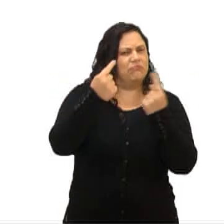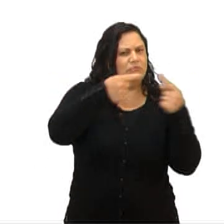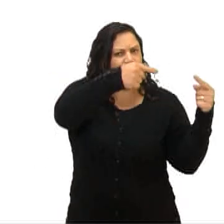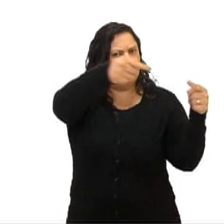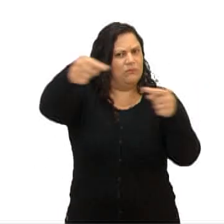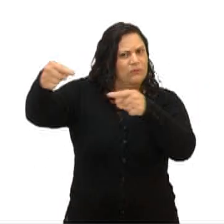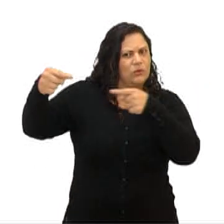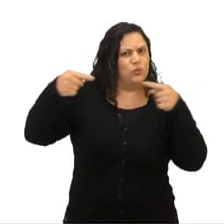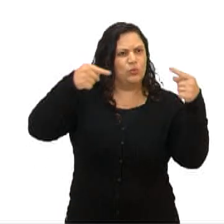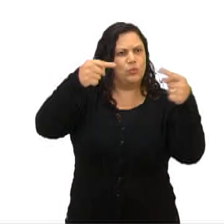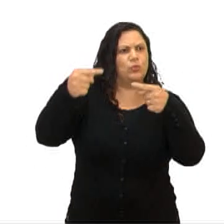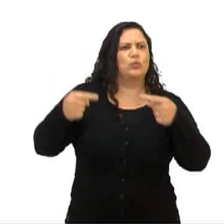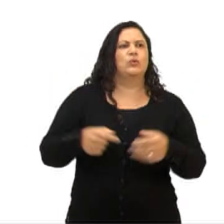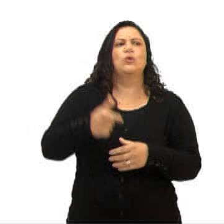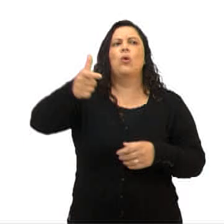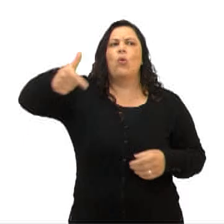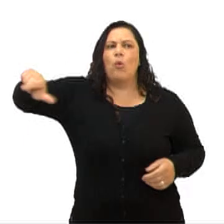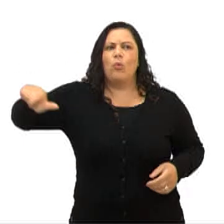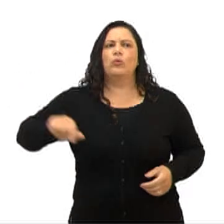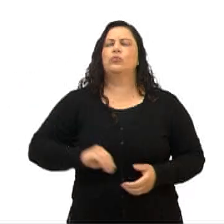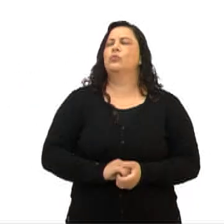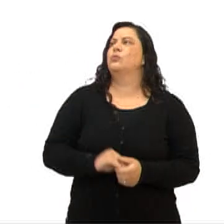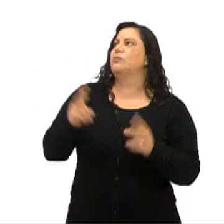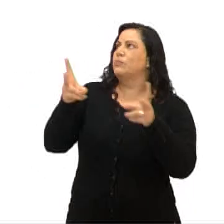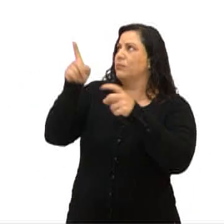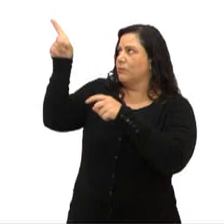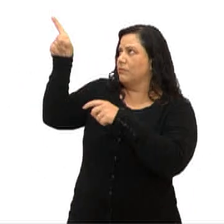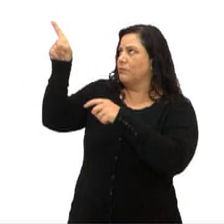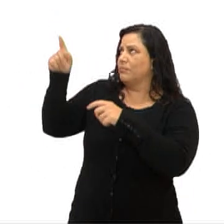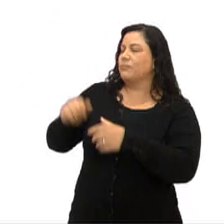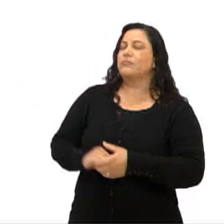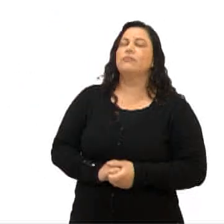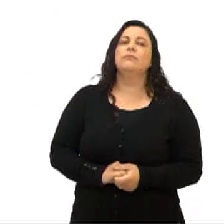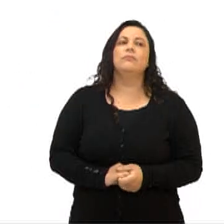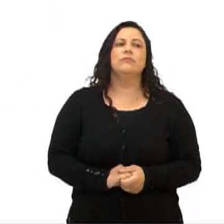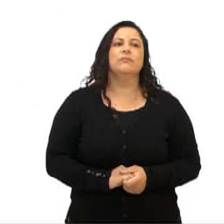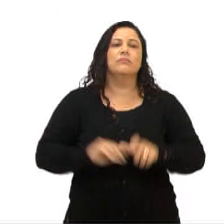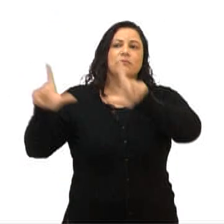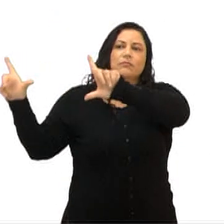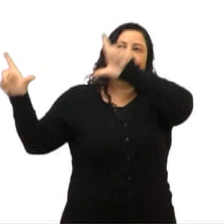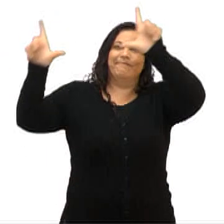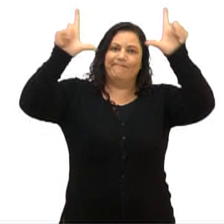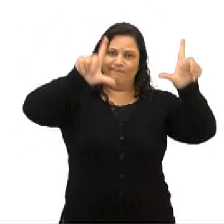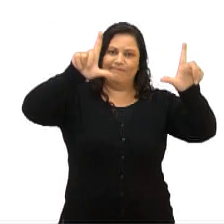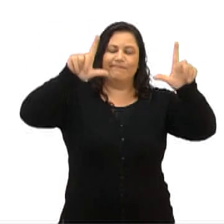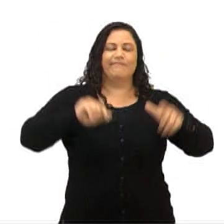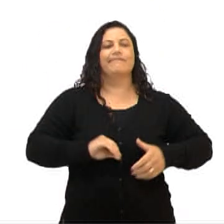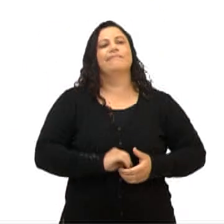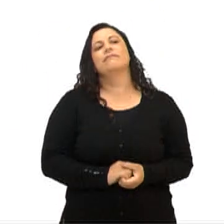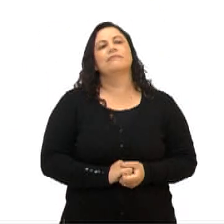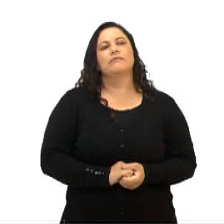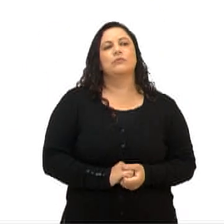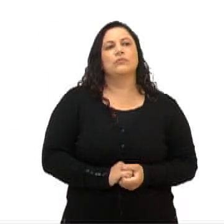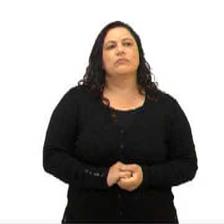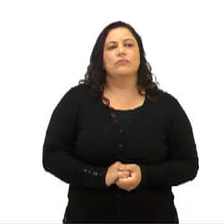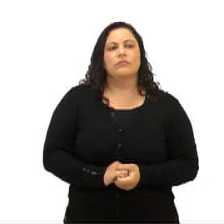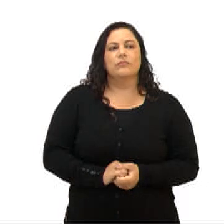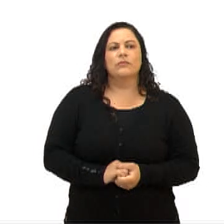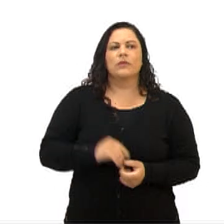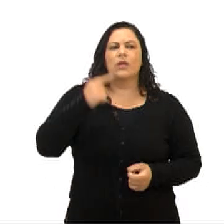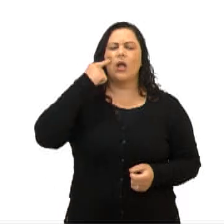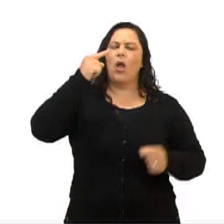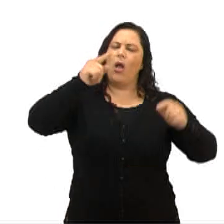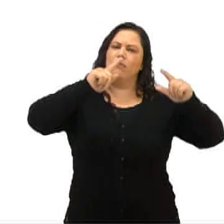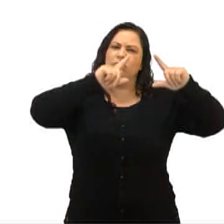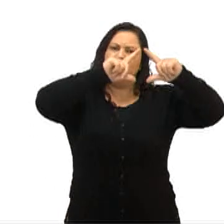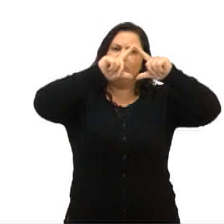Também nessa tendência que se vê, que é tudo meio quebrado, meio quadrado, ou muito arredondado. Né? Olha aqui o